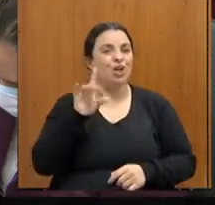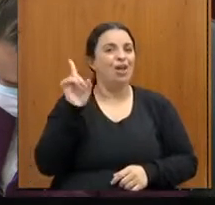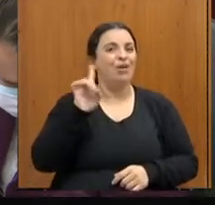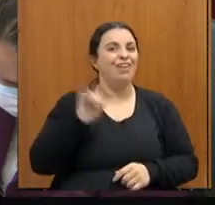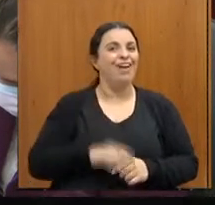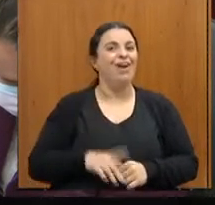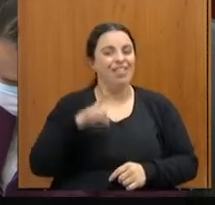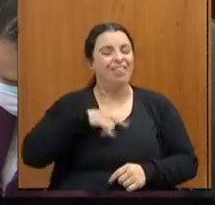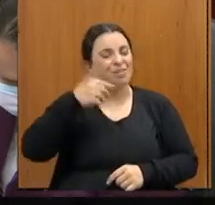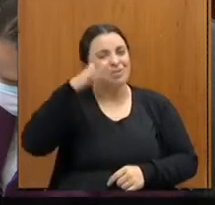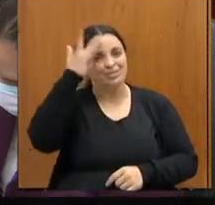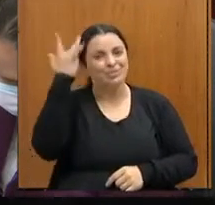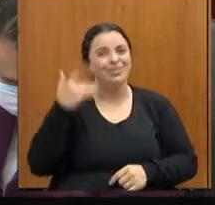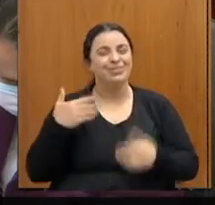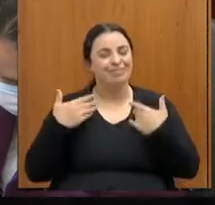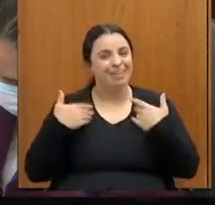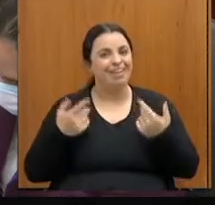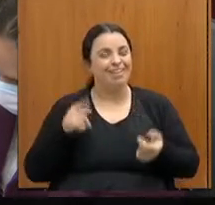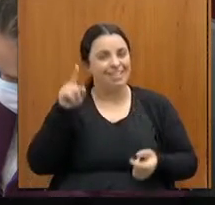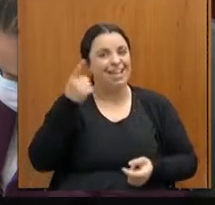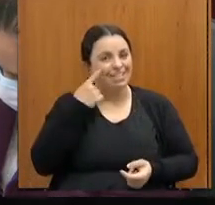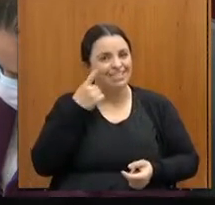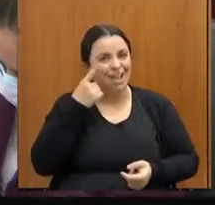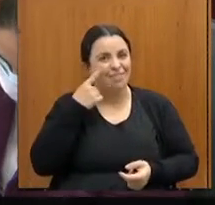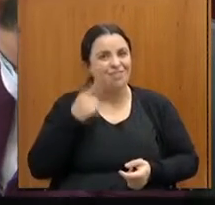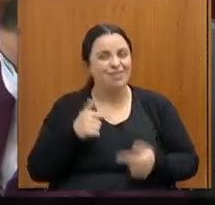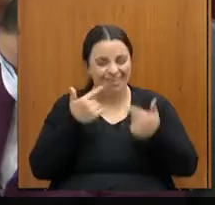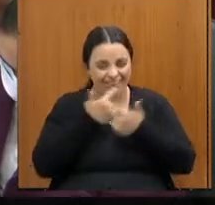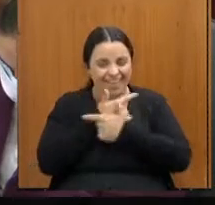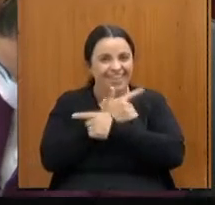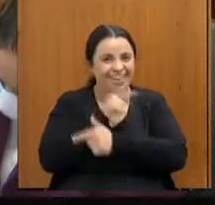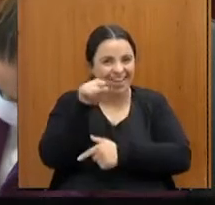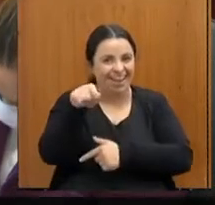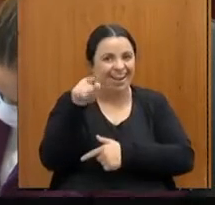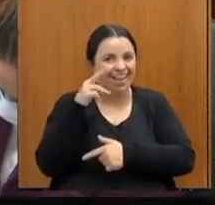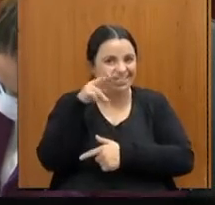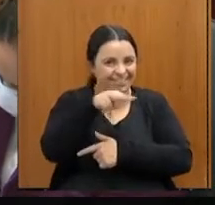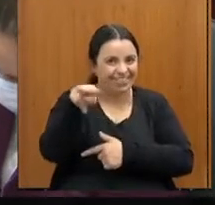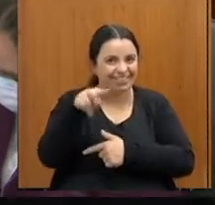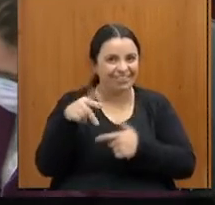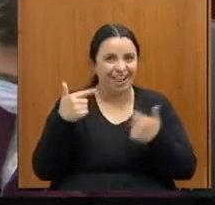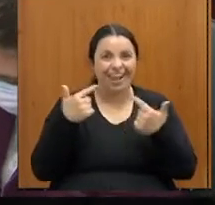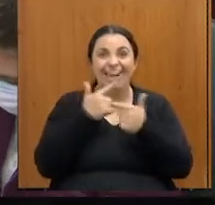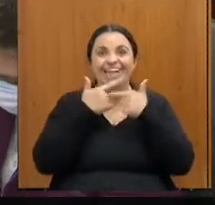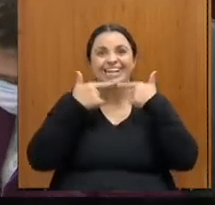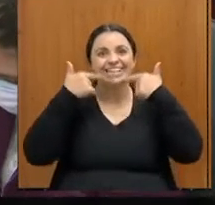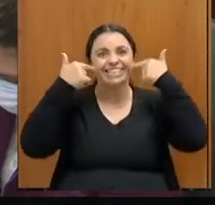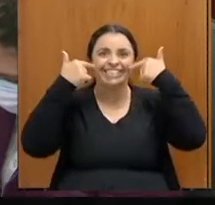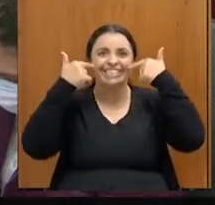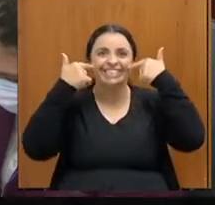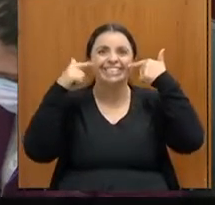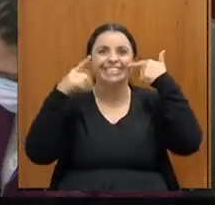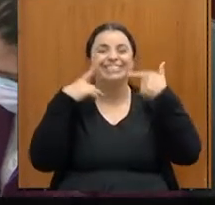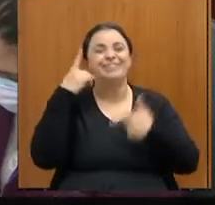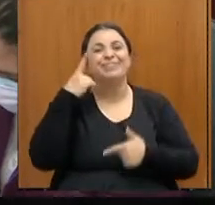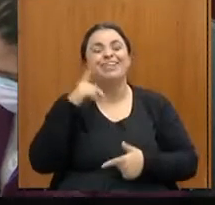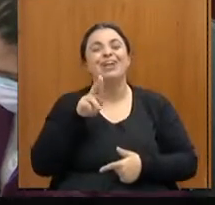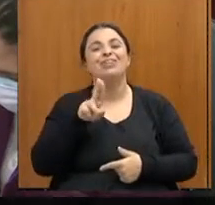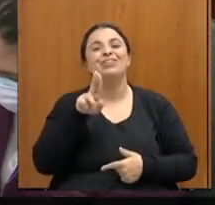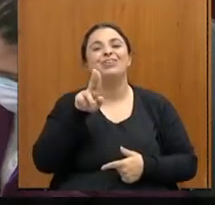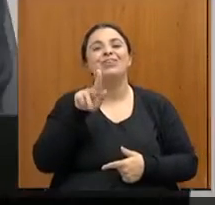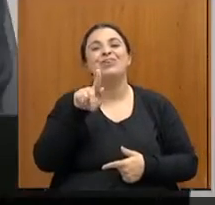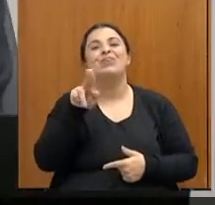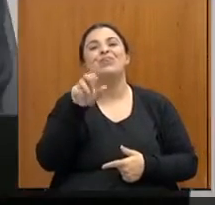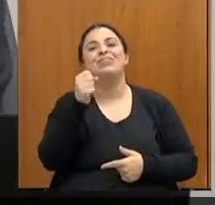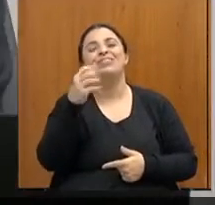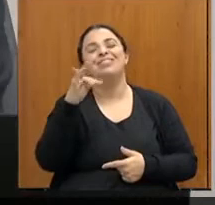em casa agora viu Você viu quem tem quem deu uma risada bem forte aqui ele canto americano é o deputado Gustavo Valadares que